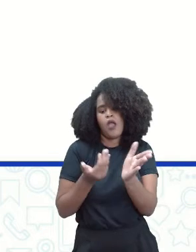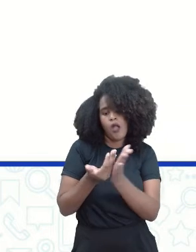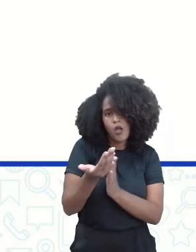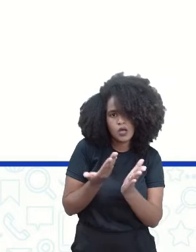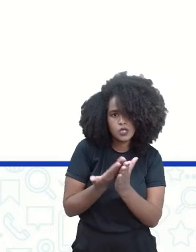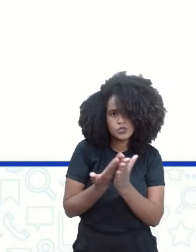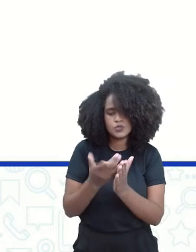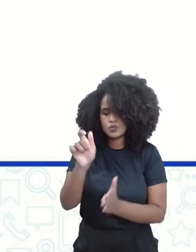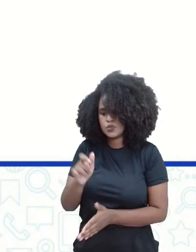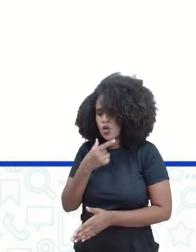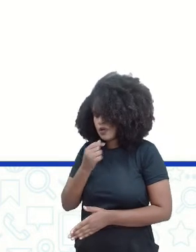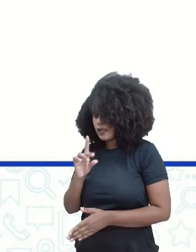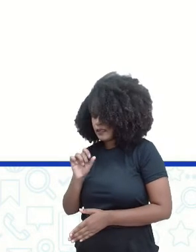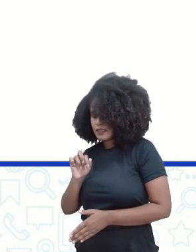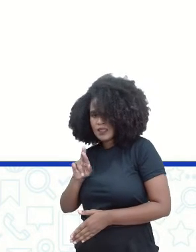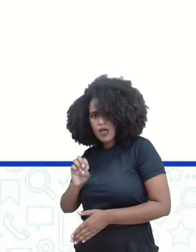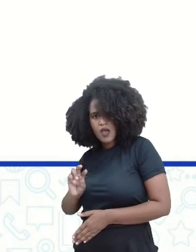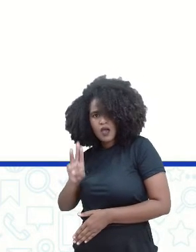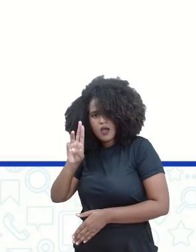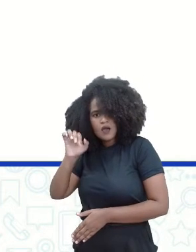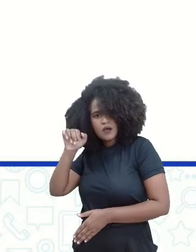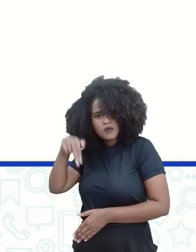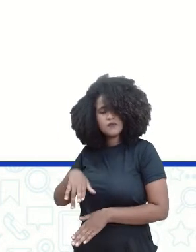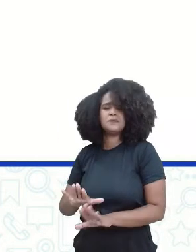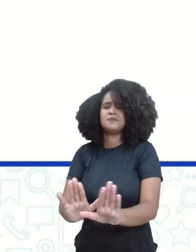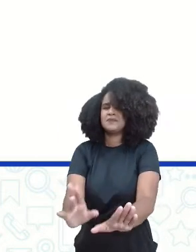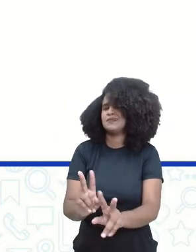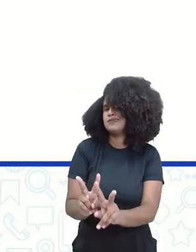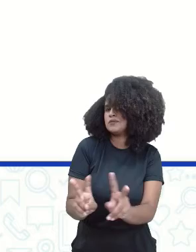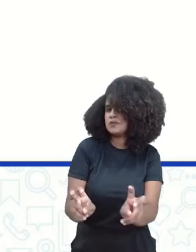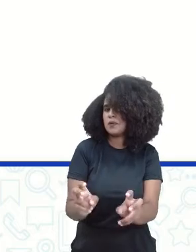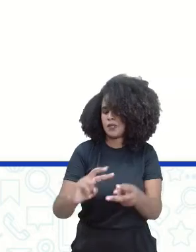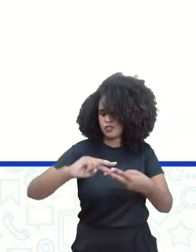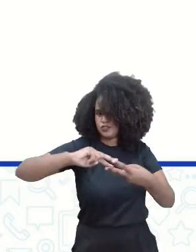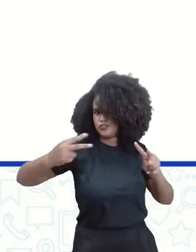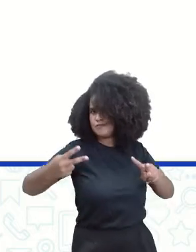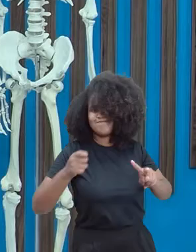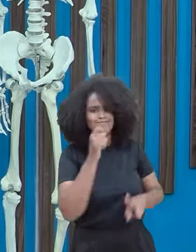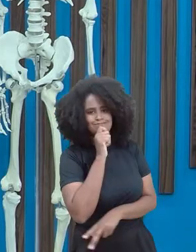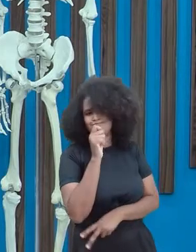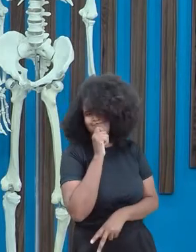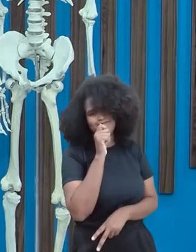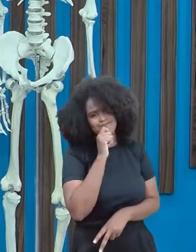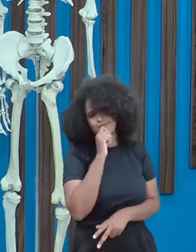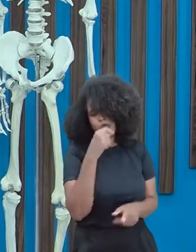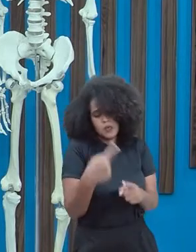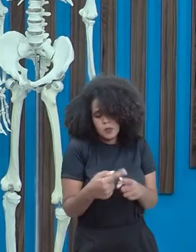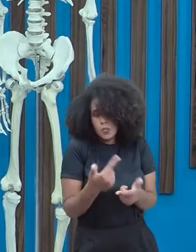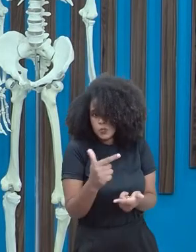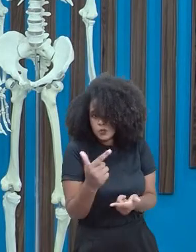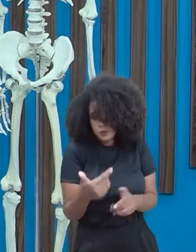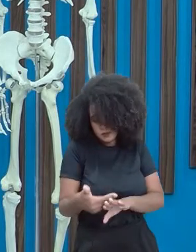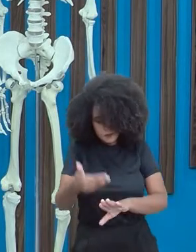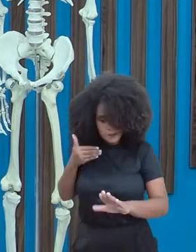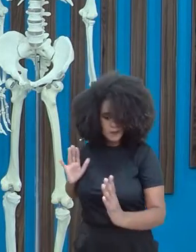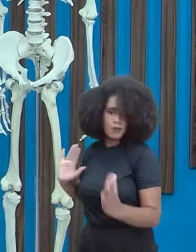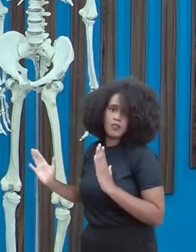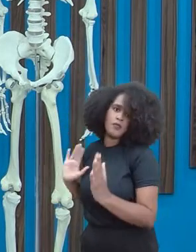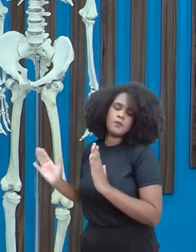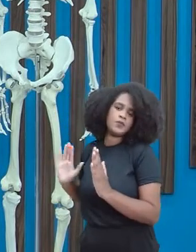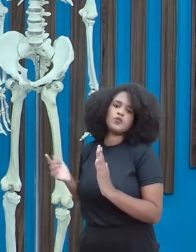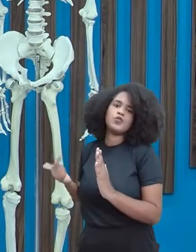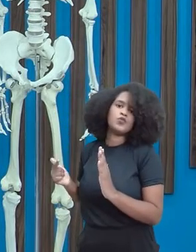de Darwin, não se falava ainda na questão da genética, até porque nós não tínhamos na época,